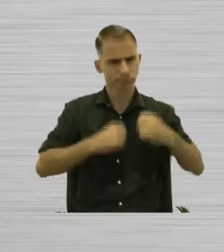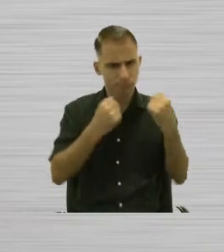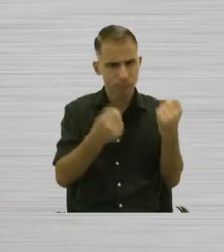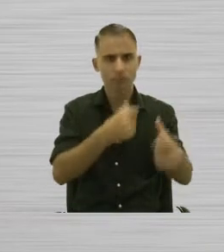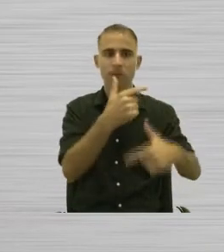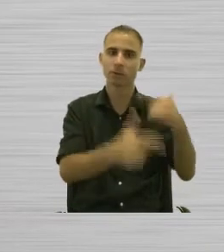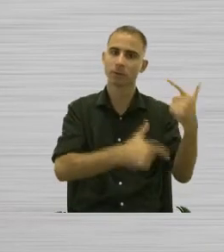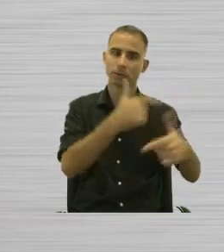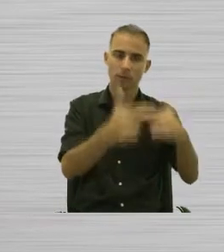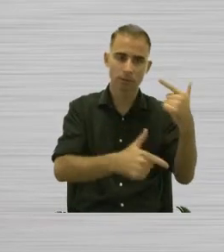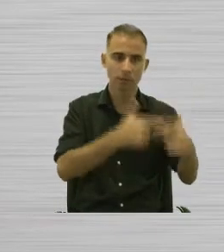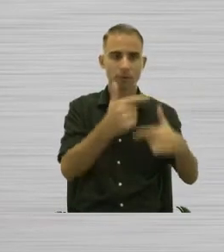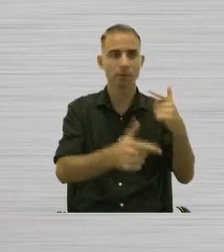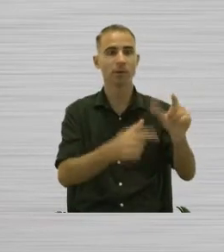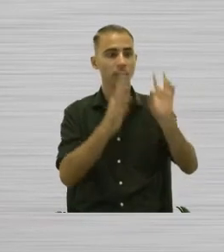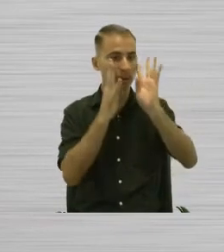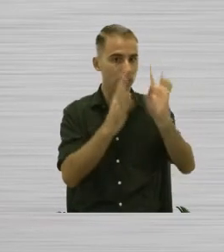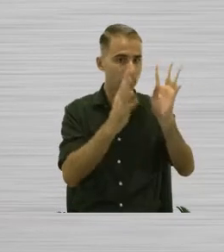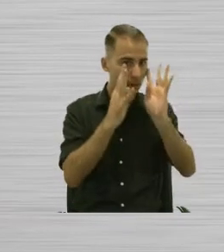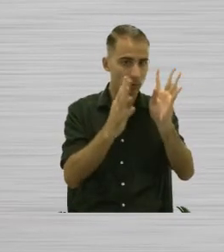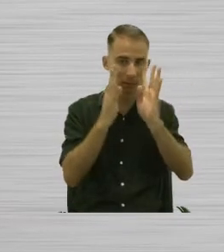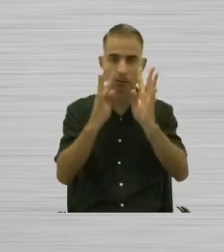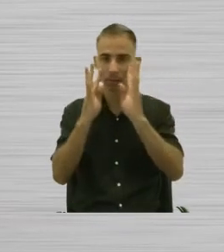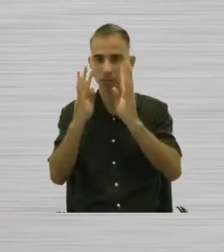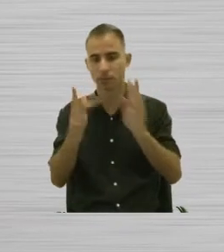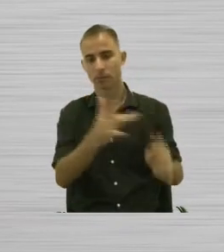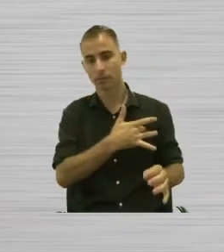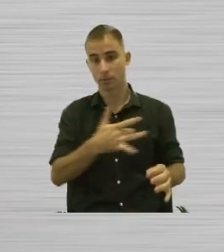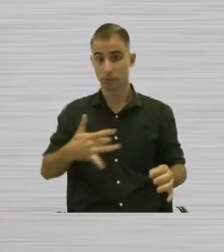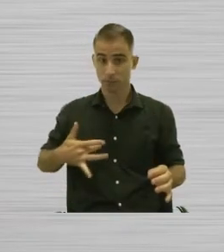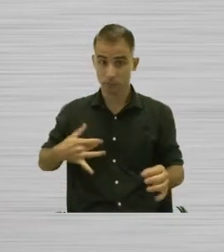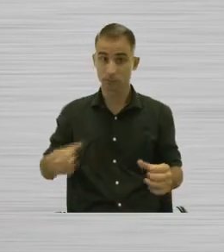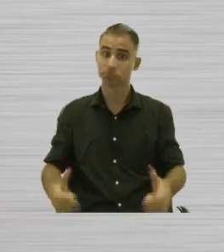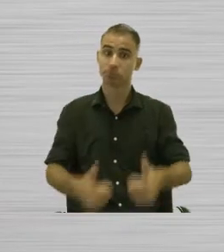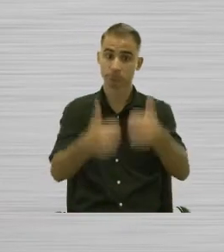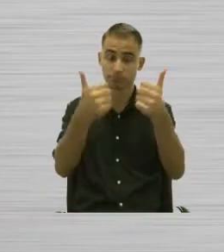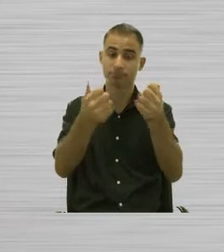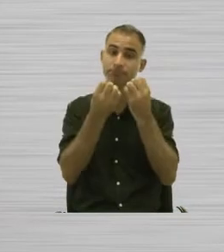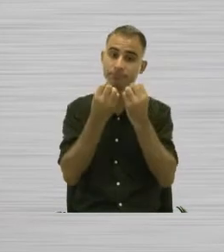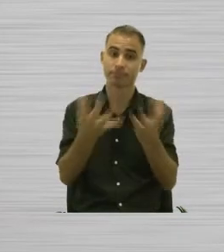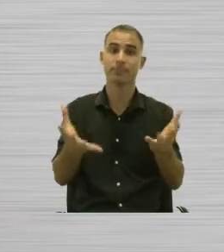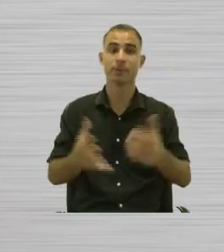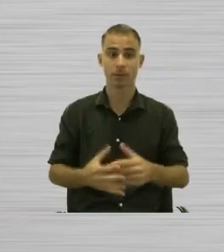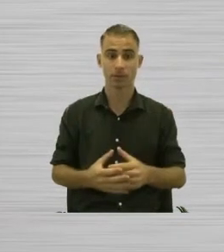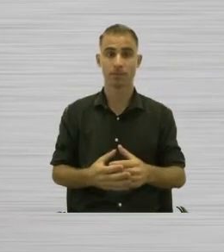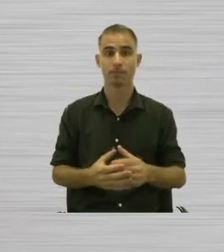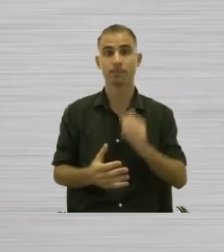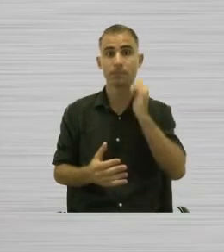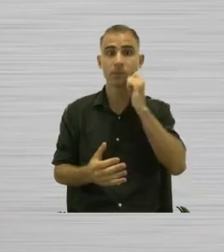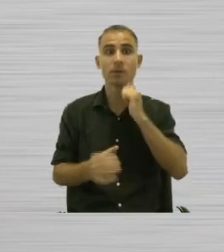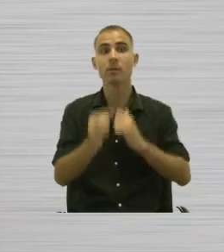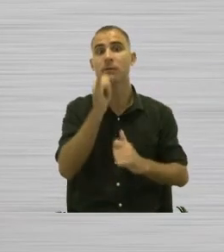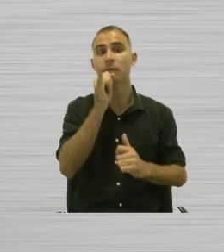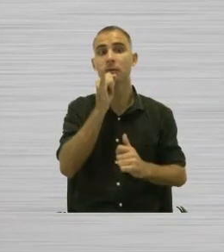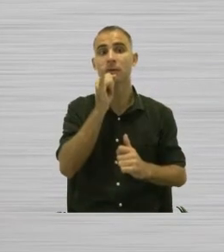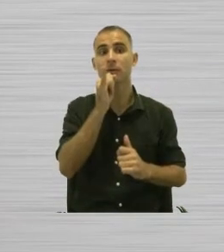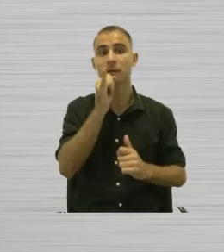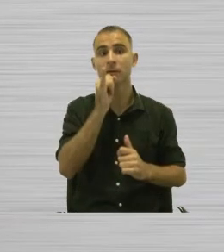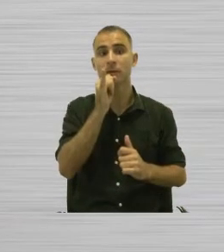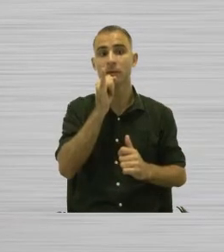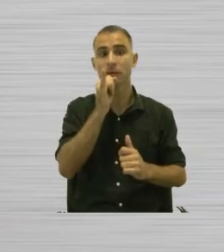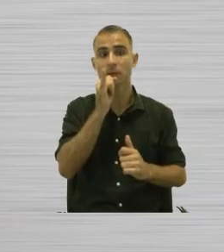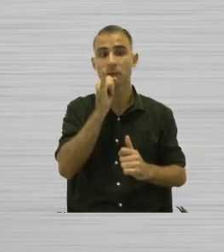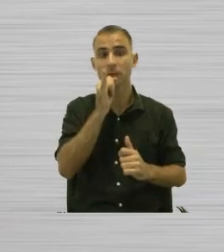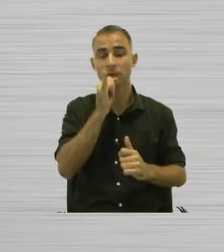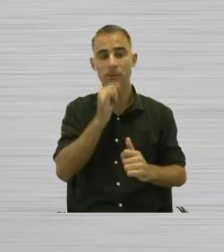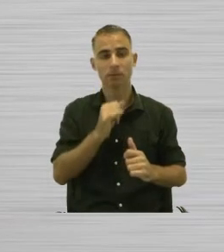pacientes, na parte de promoção e prevenção, como, por exemplo, o Setembro Amarelo, que é uma atividade importante que as equipes desenvolveram